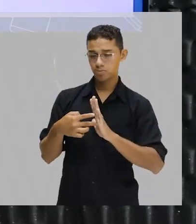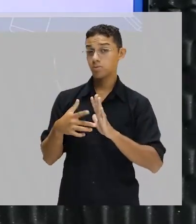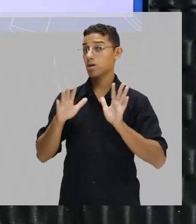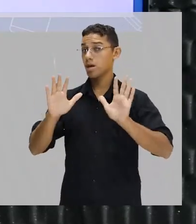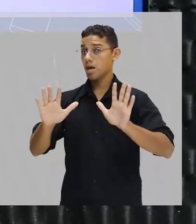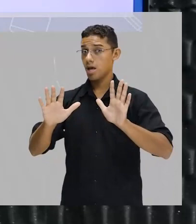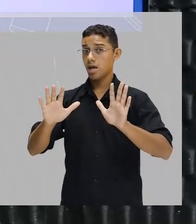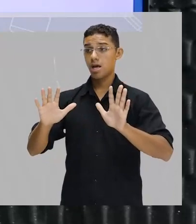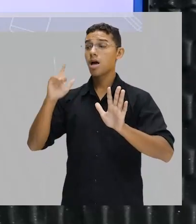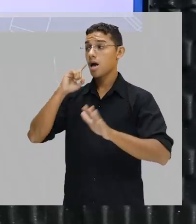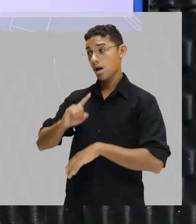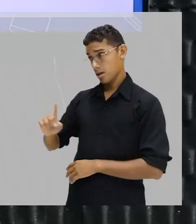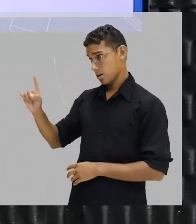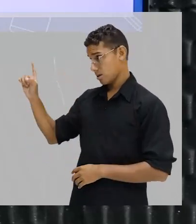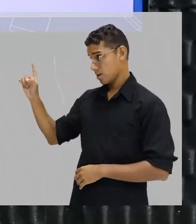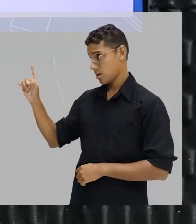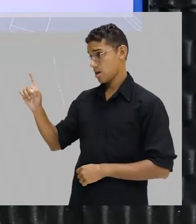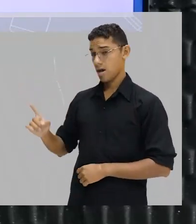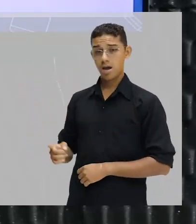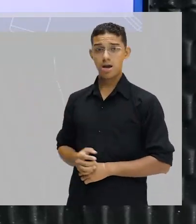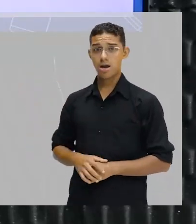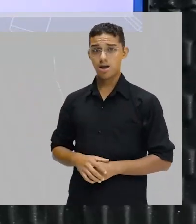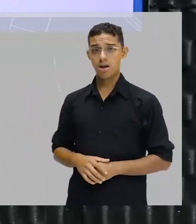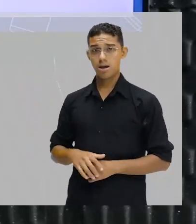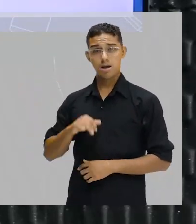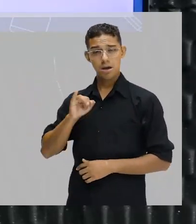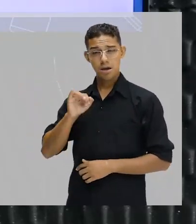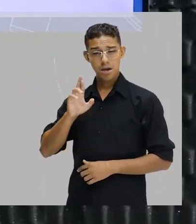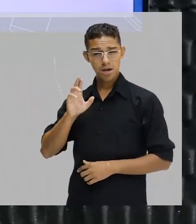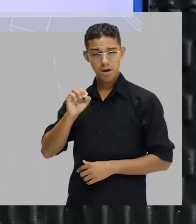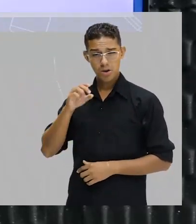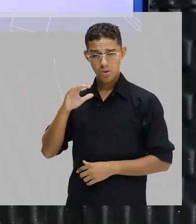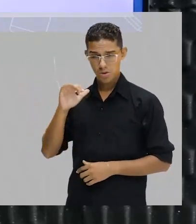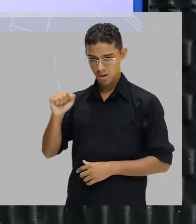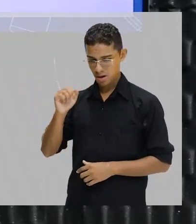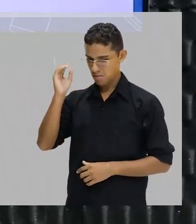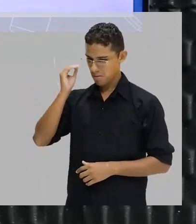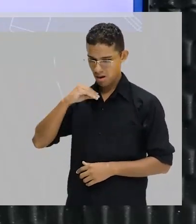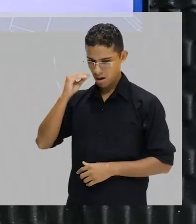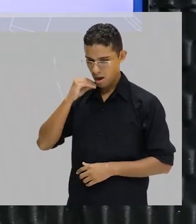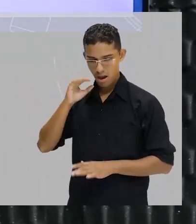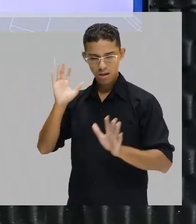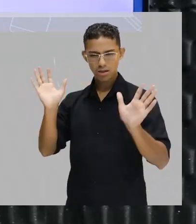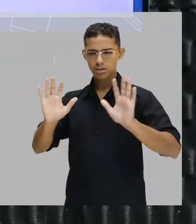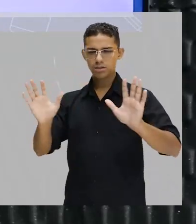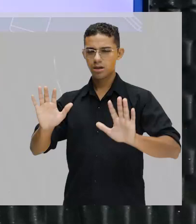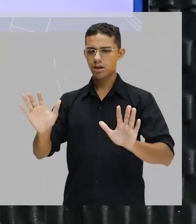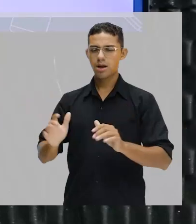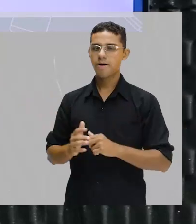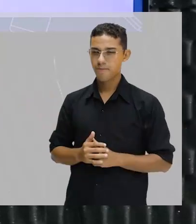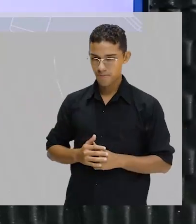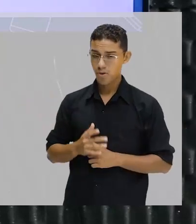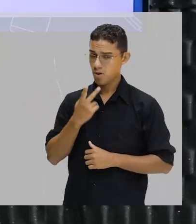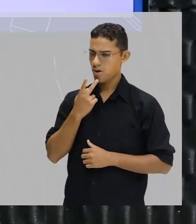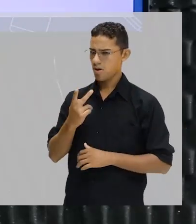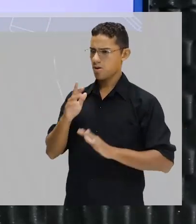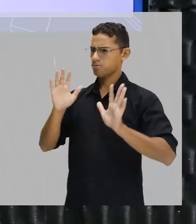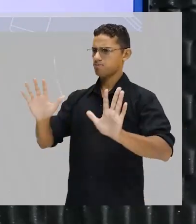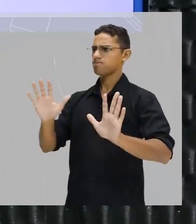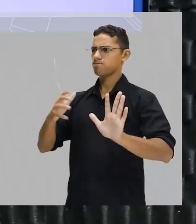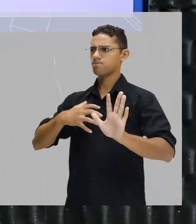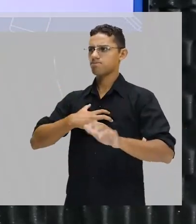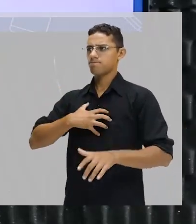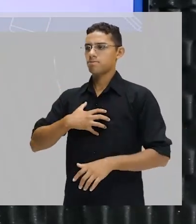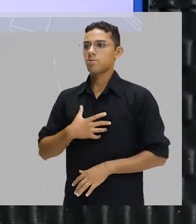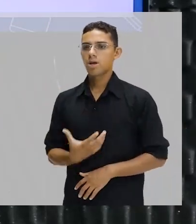toda ambiguidade seja irônica, não. Nós temos alguns efeitos de sentido, no qual a ambiguidade pode sugerir essa